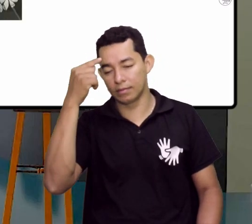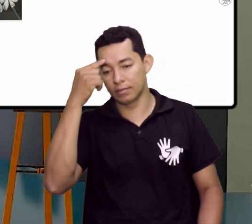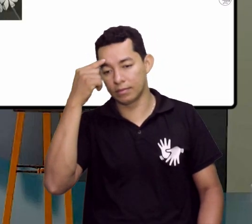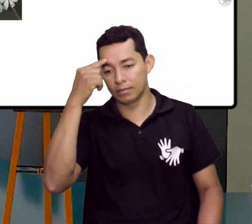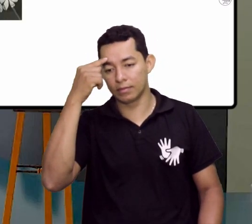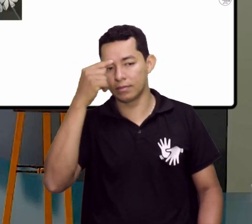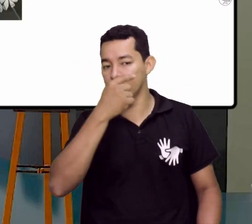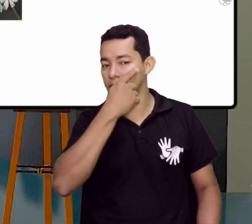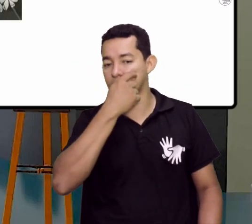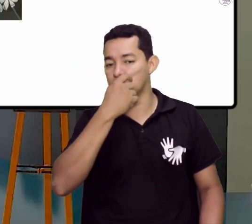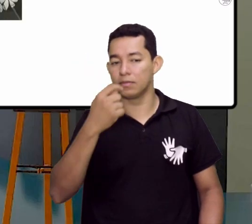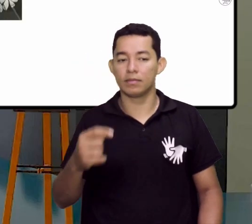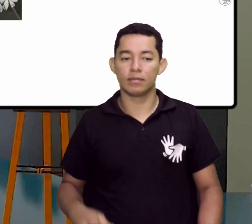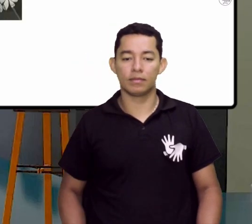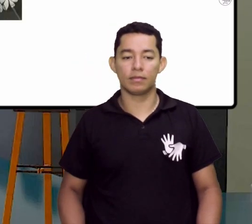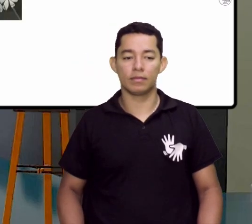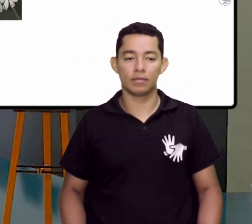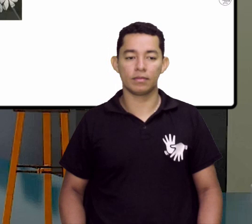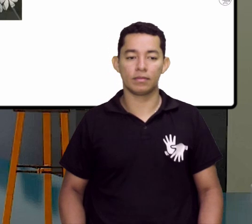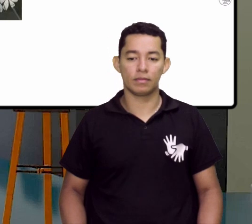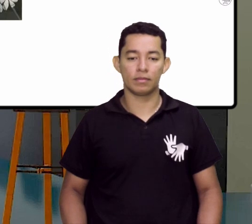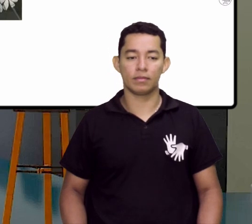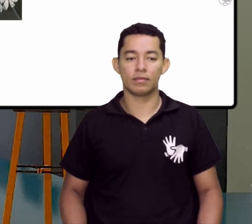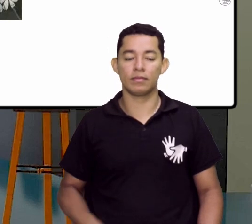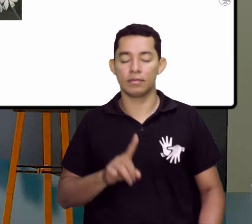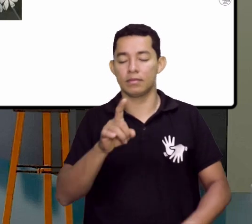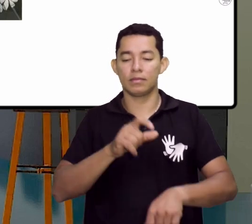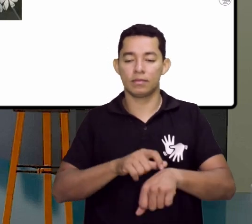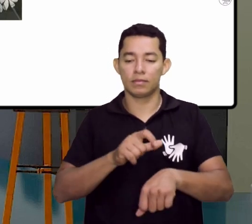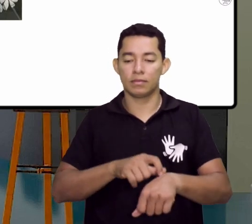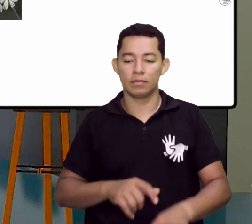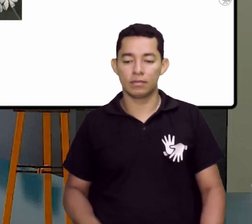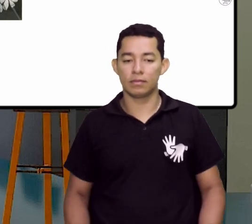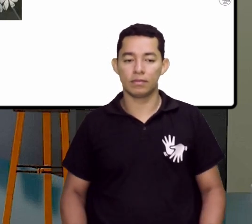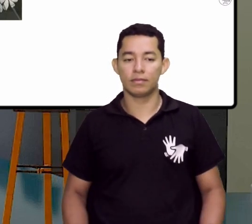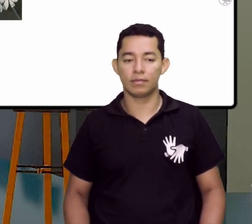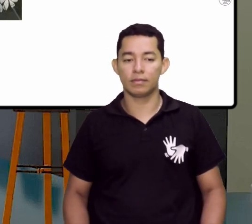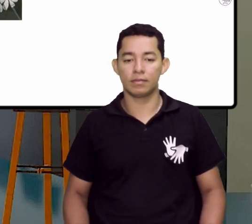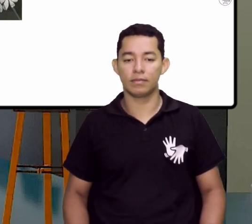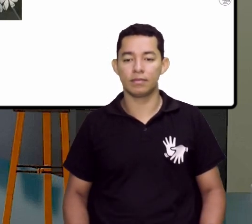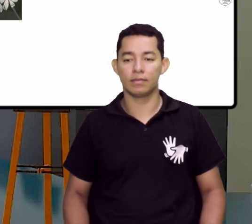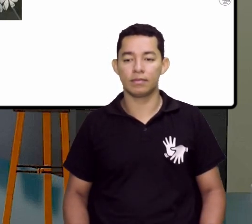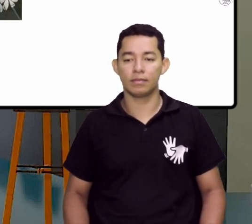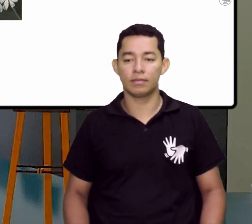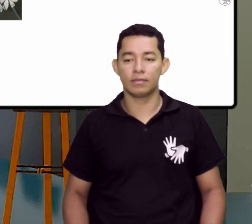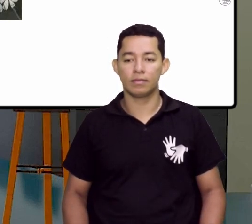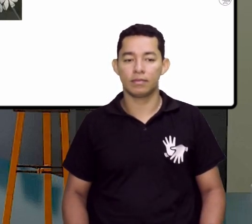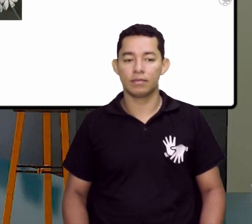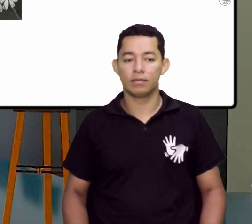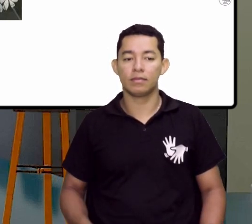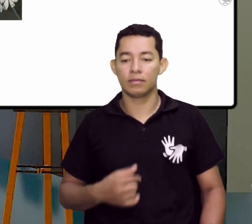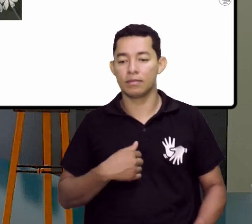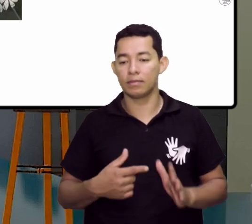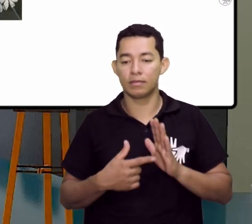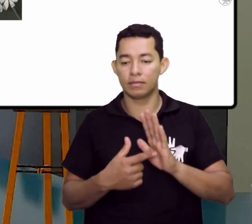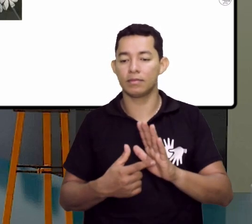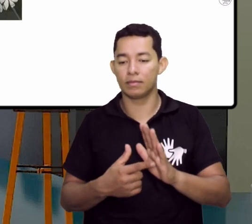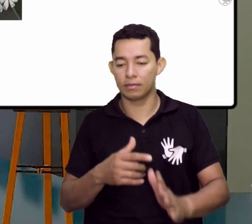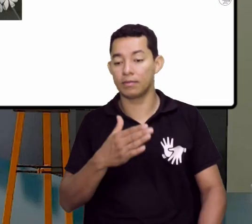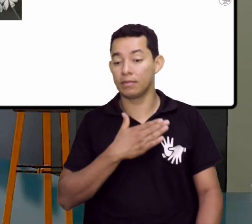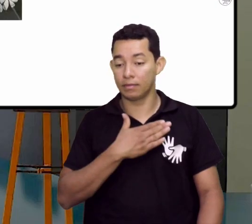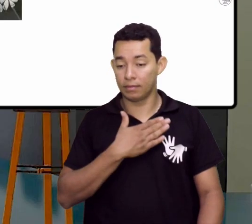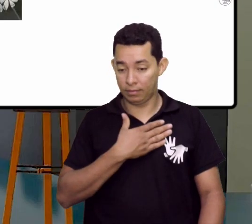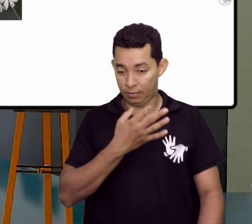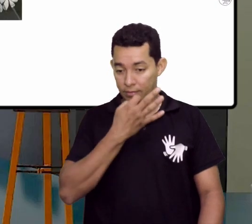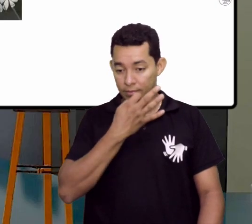que você acha sobre esse momento aí, né? Sobre esse quadro. Eu vou apresentar aqui para você uma